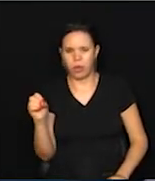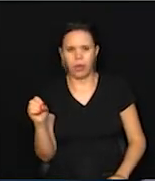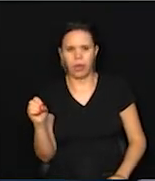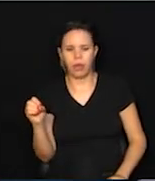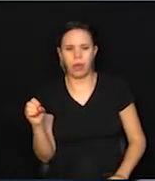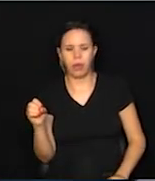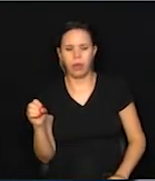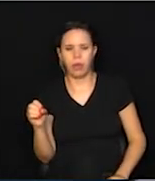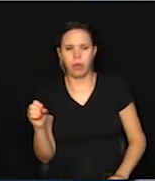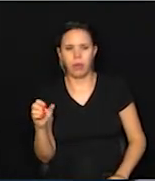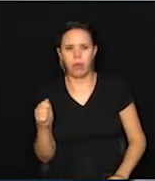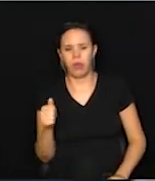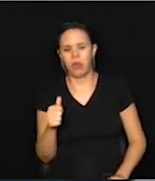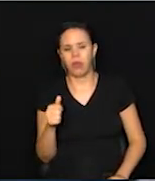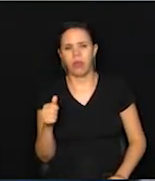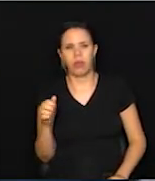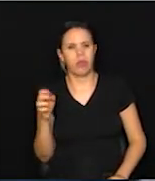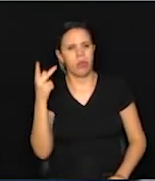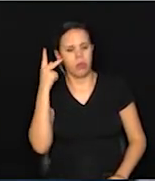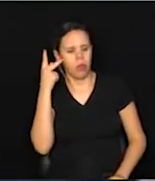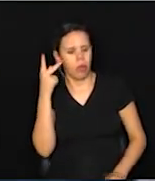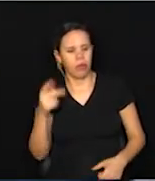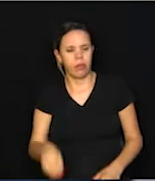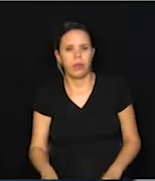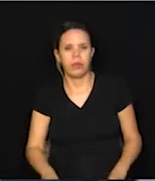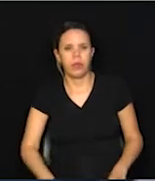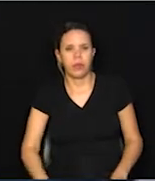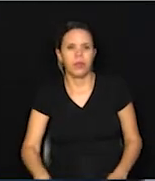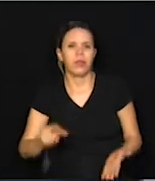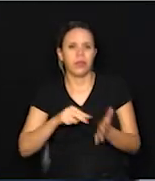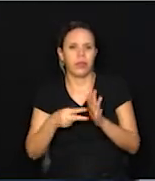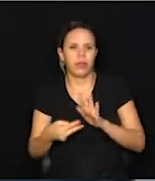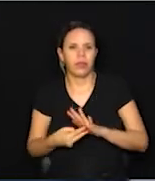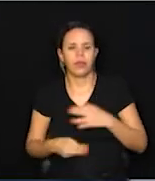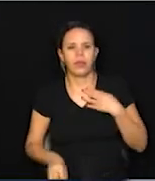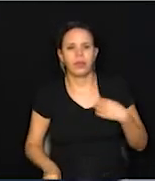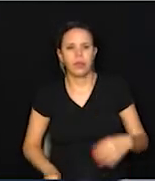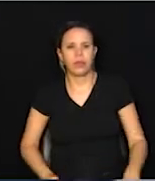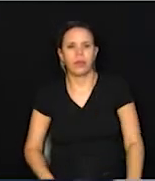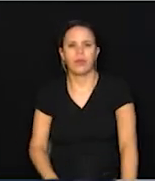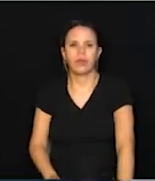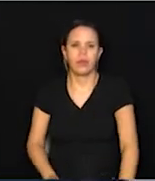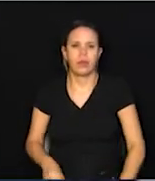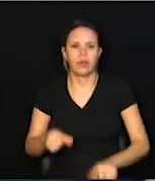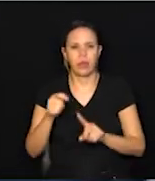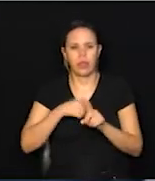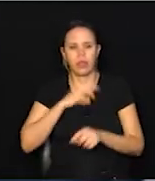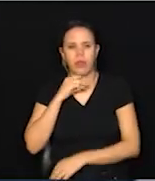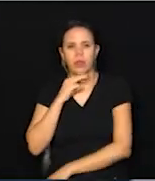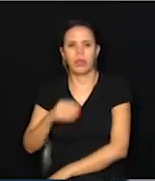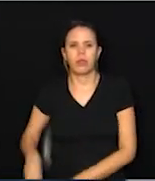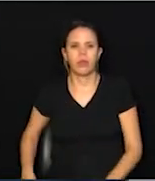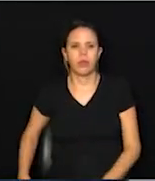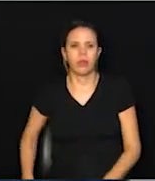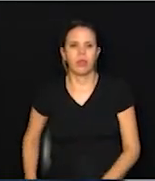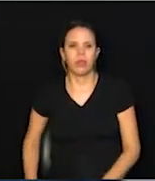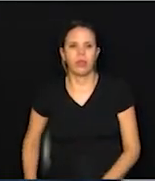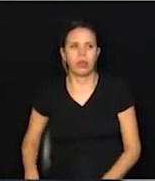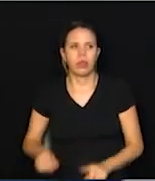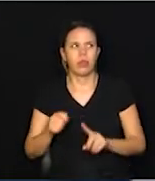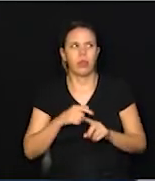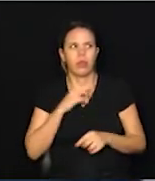2.000 e poucas mortes em São Paulo, ele representa o quadro de março, os pacientes que ficaram doentes em